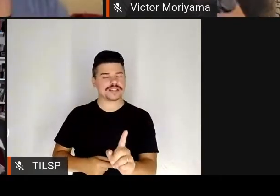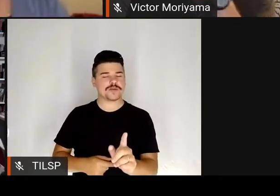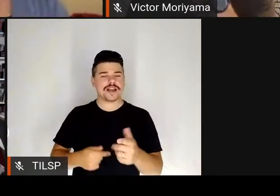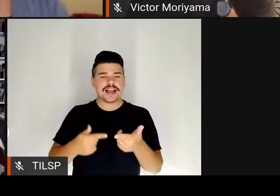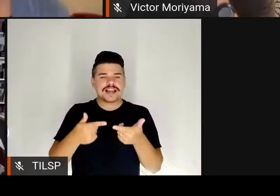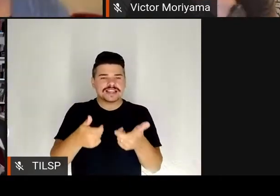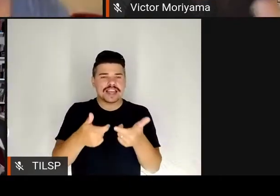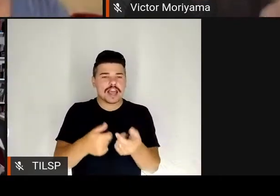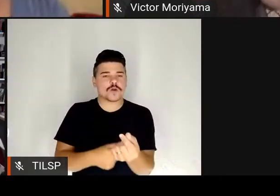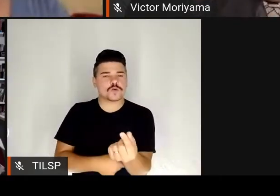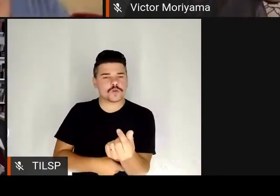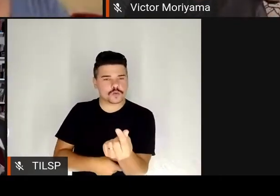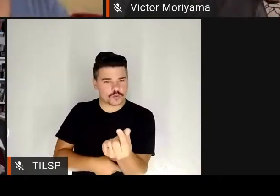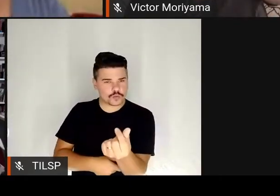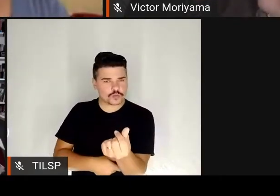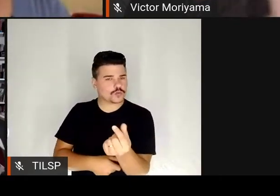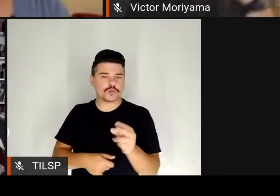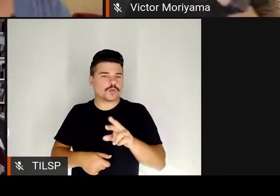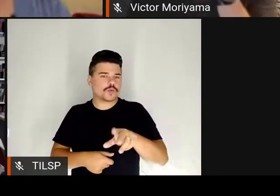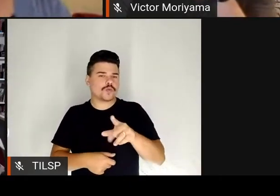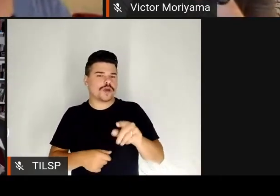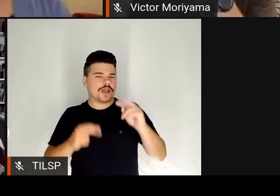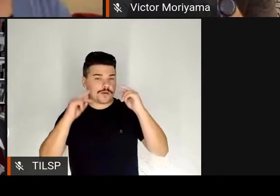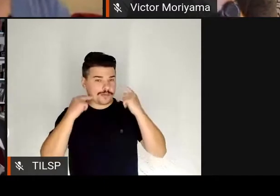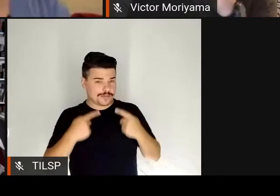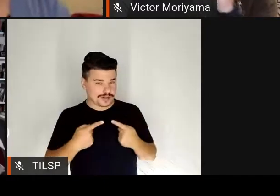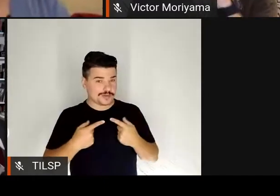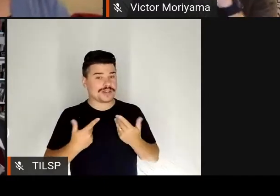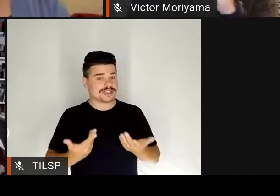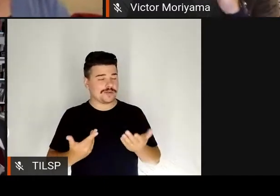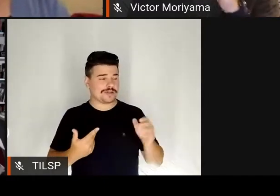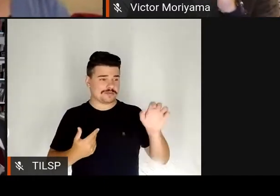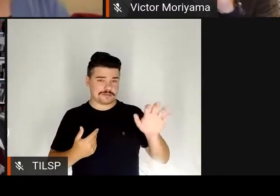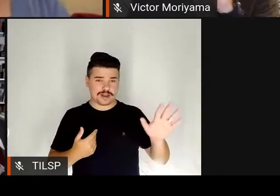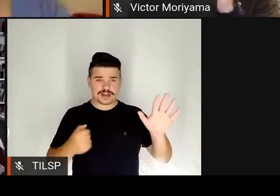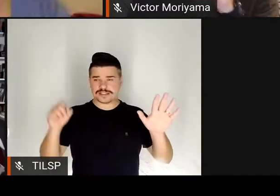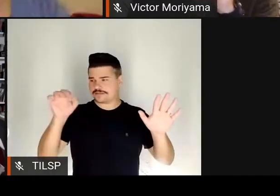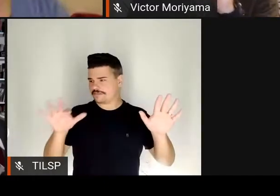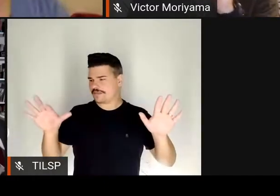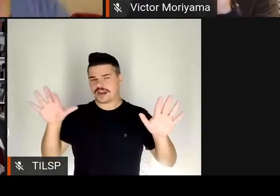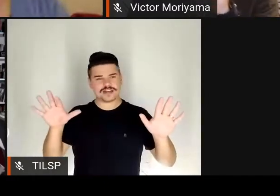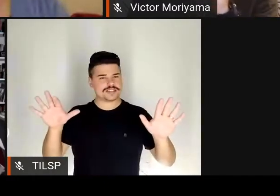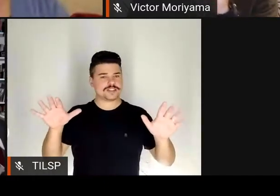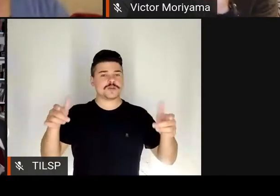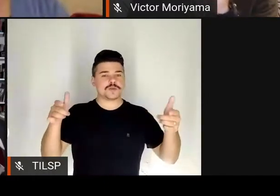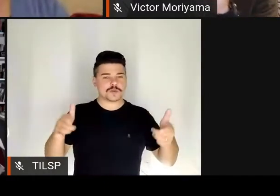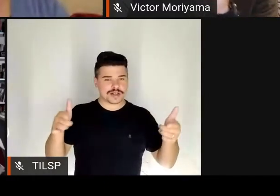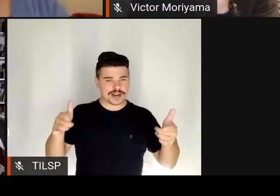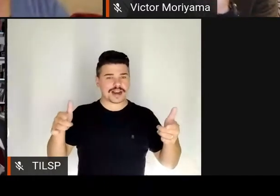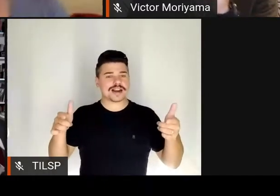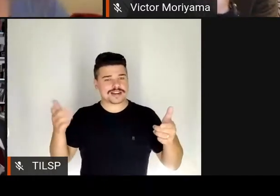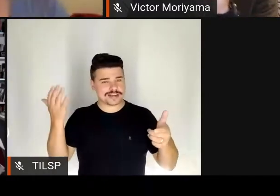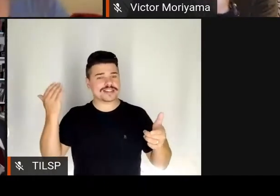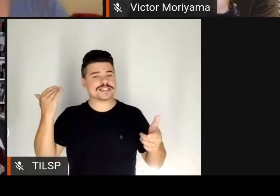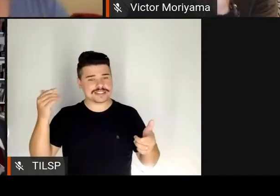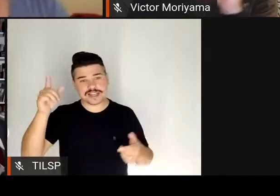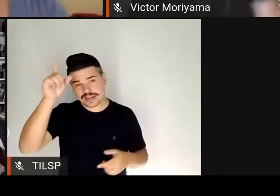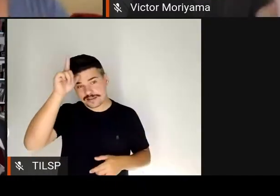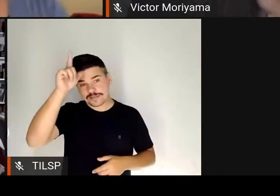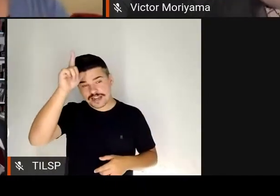humano. Né? Então, essa guerra de imagens que estava acontecendo na Alemanha naquele momento acabou